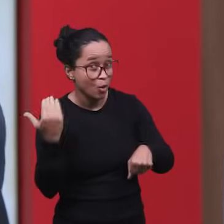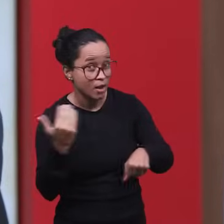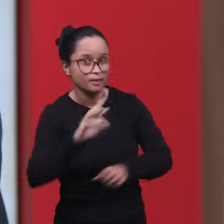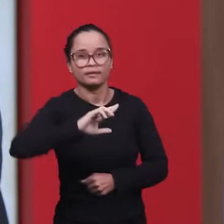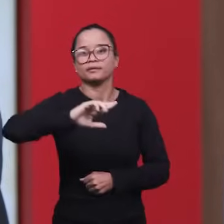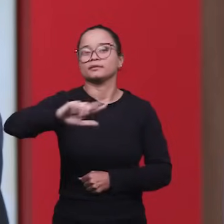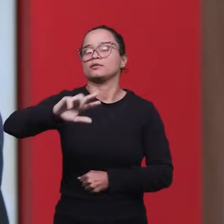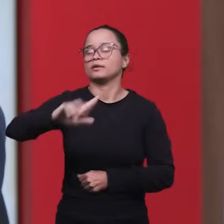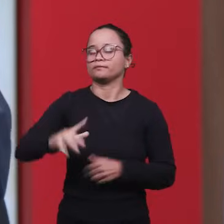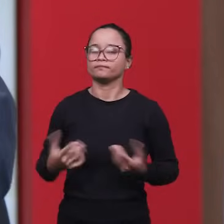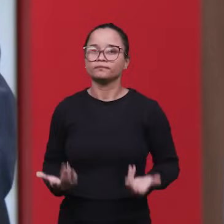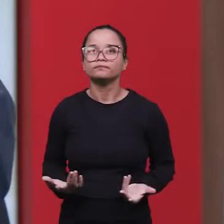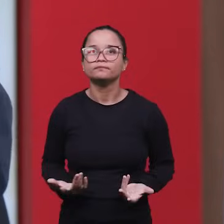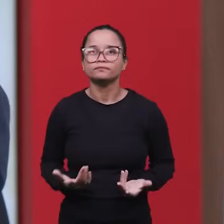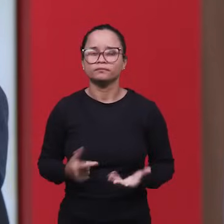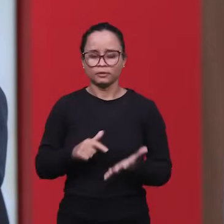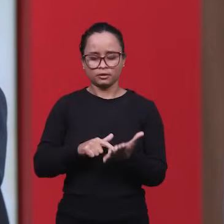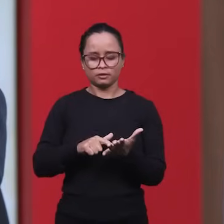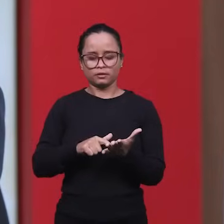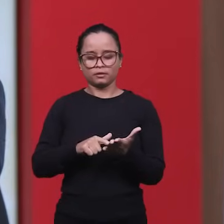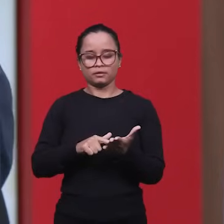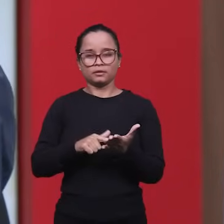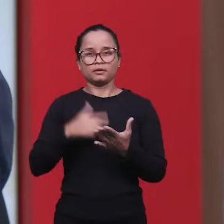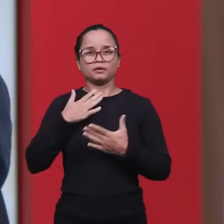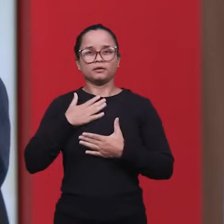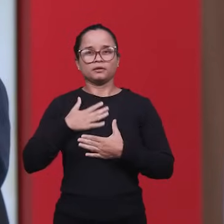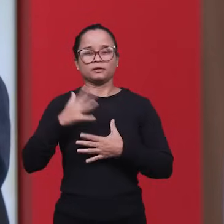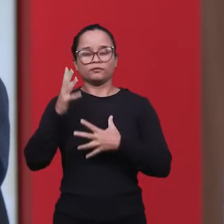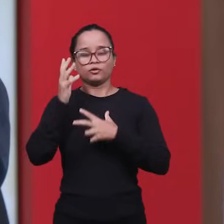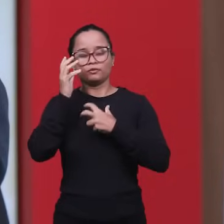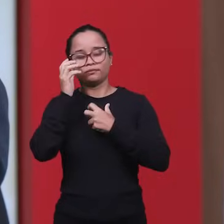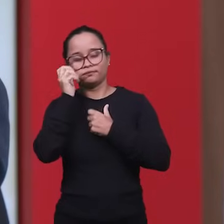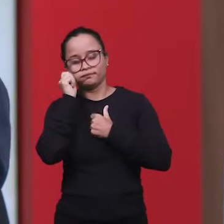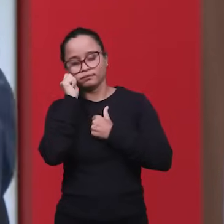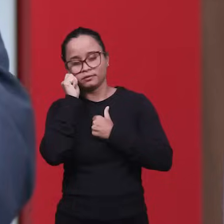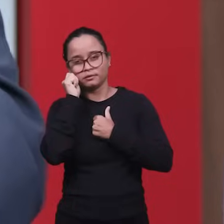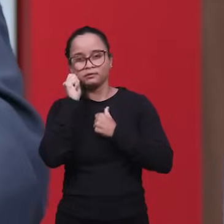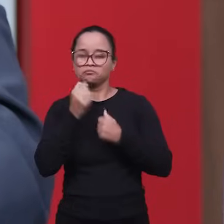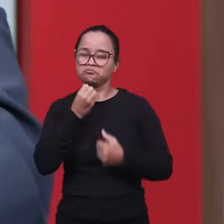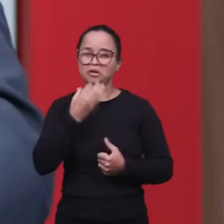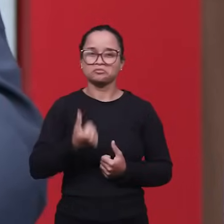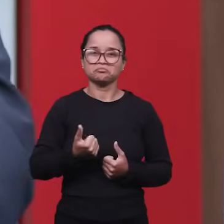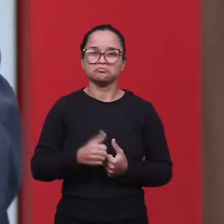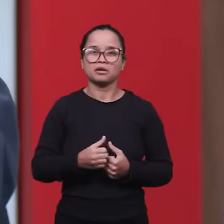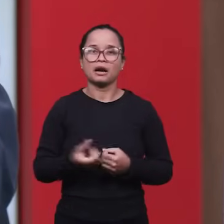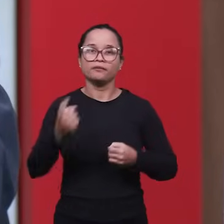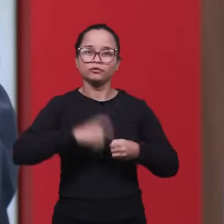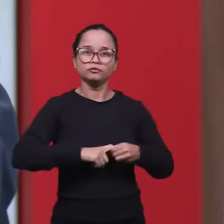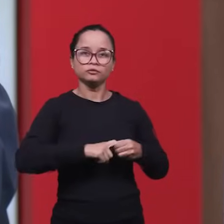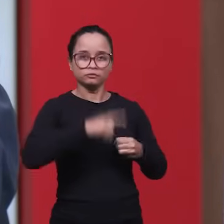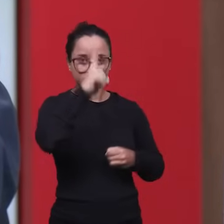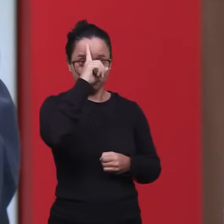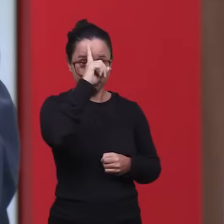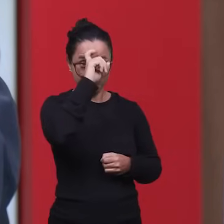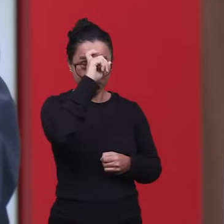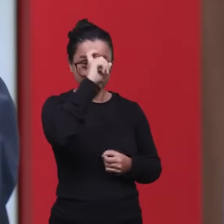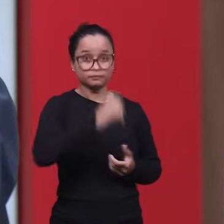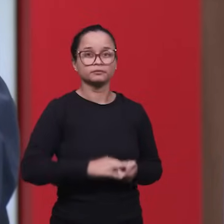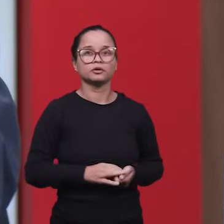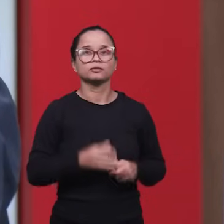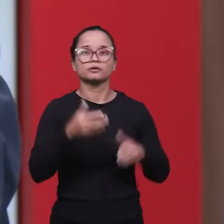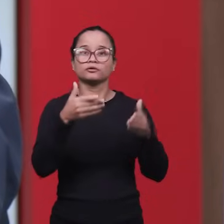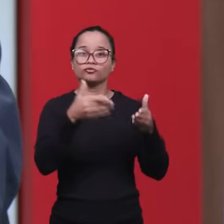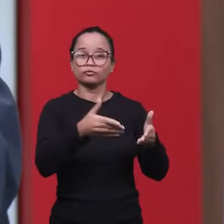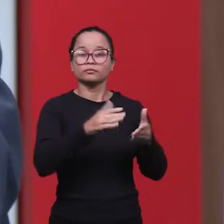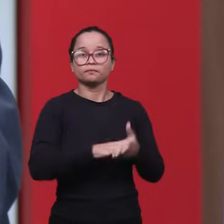Ela contando é muito interessante. Ela descansou. Foi dormir e tal, tudo bem. Aí no outro dia voltou ao hospital. Quando